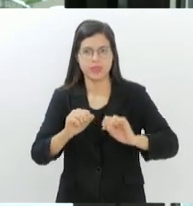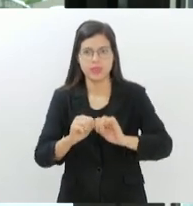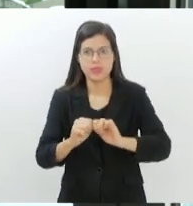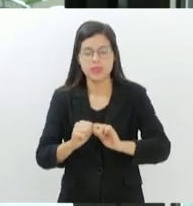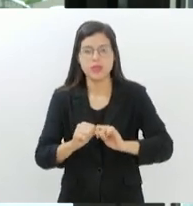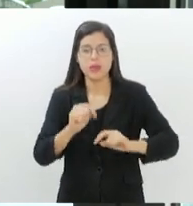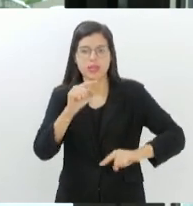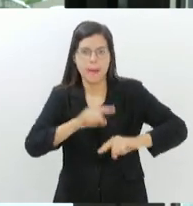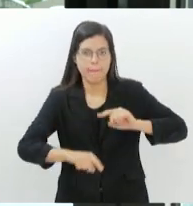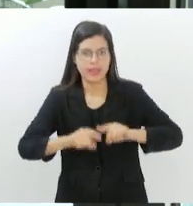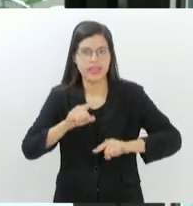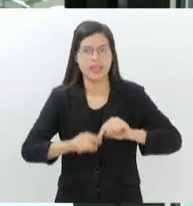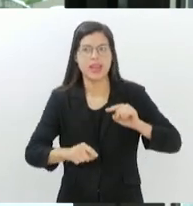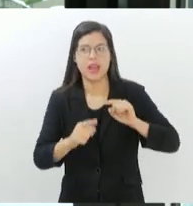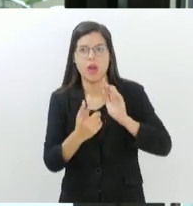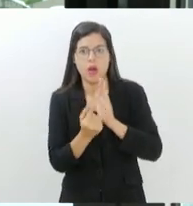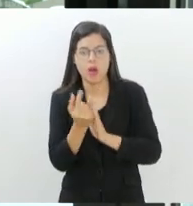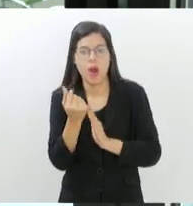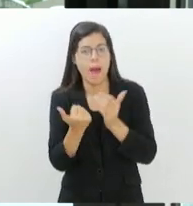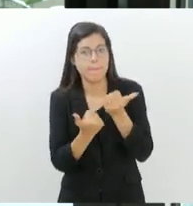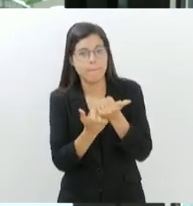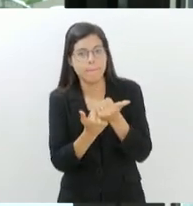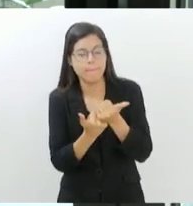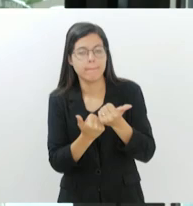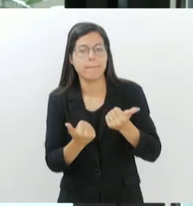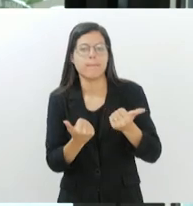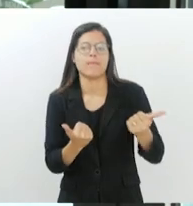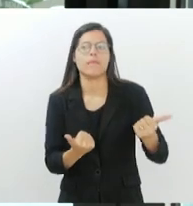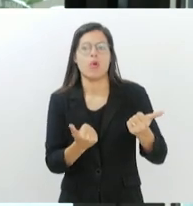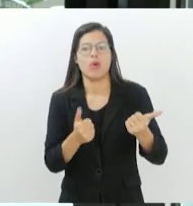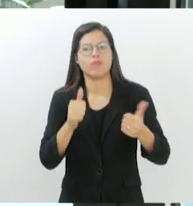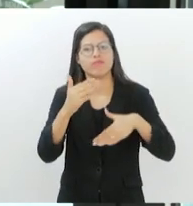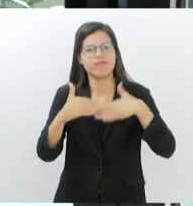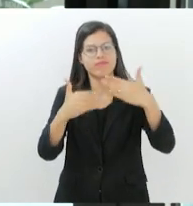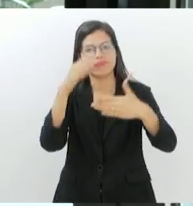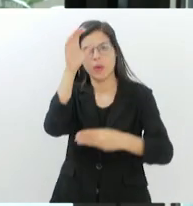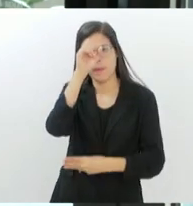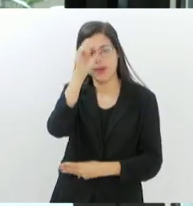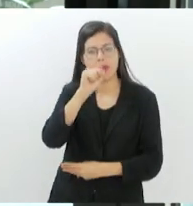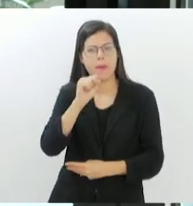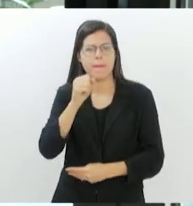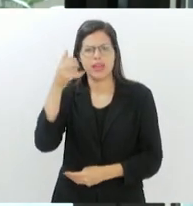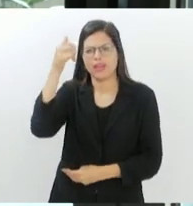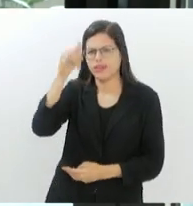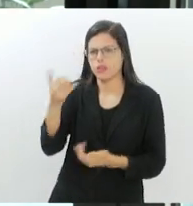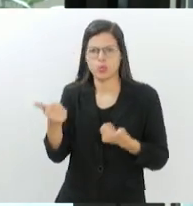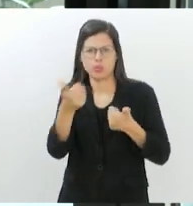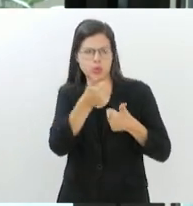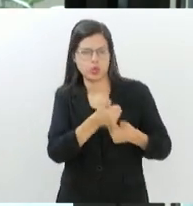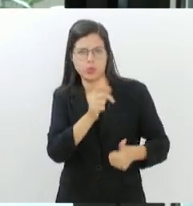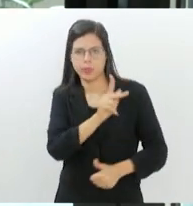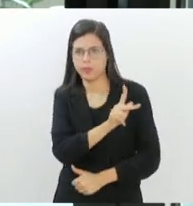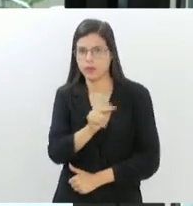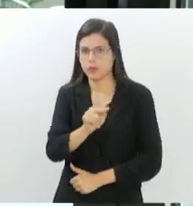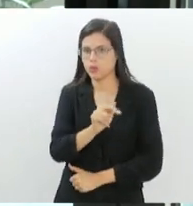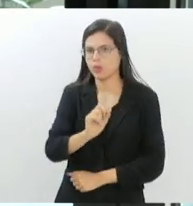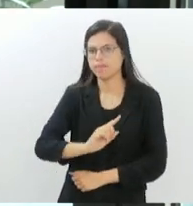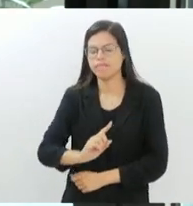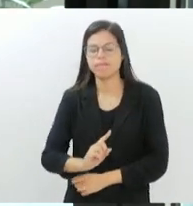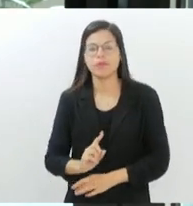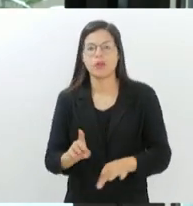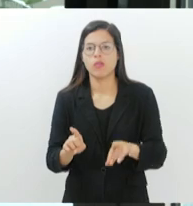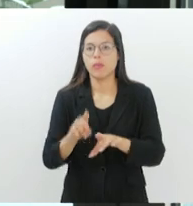efetivamente apoiem o processo de aprendizagem, mas não substituam o professor e, principalmente,